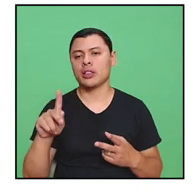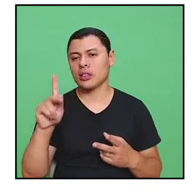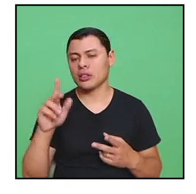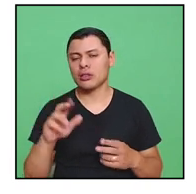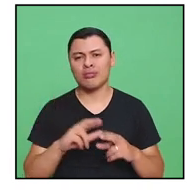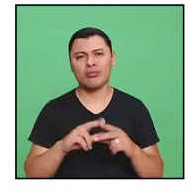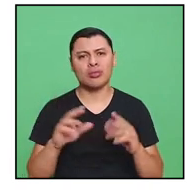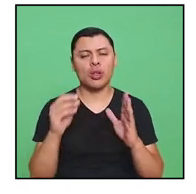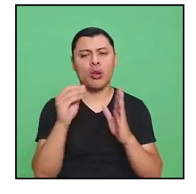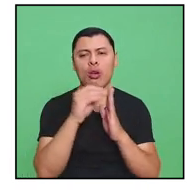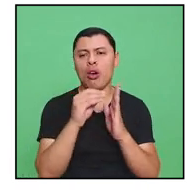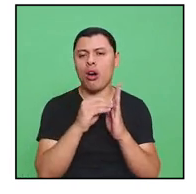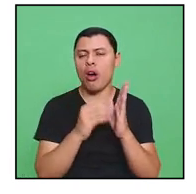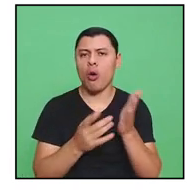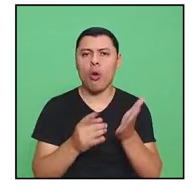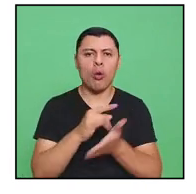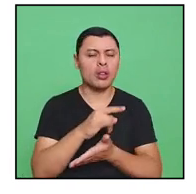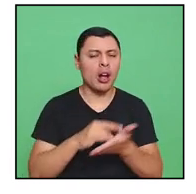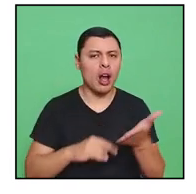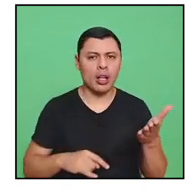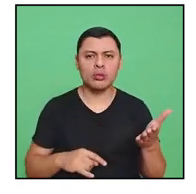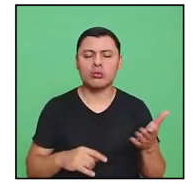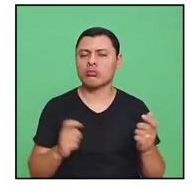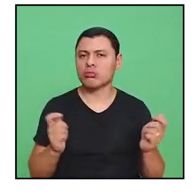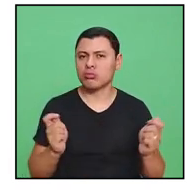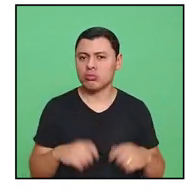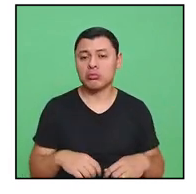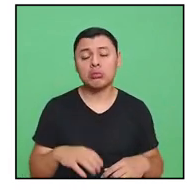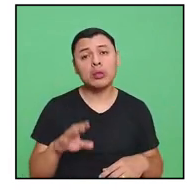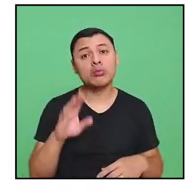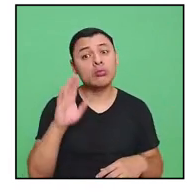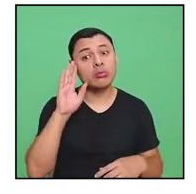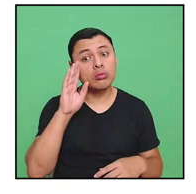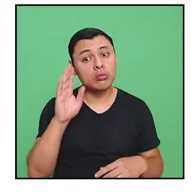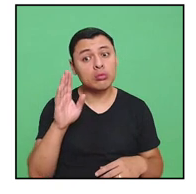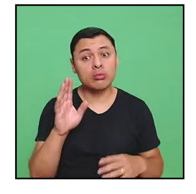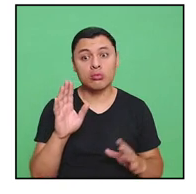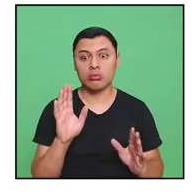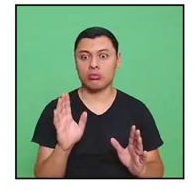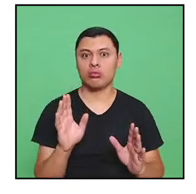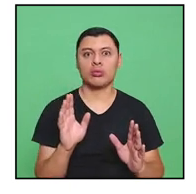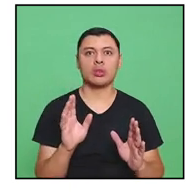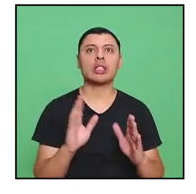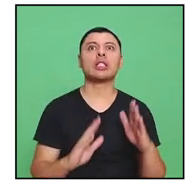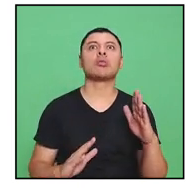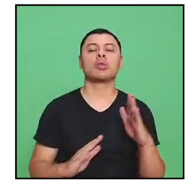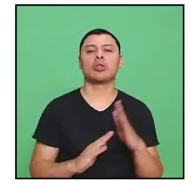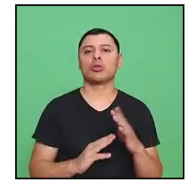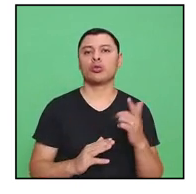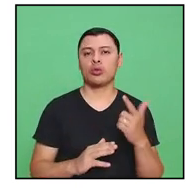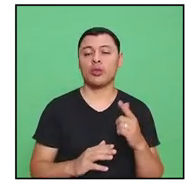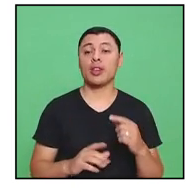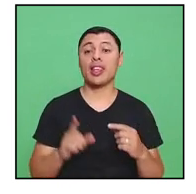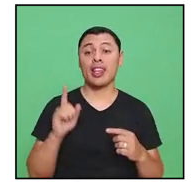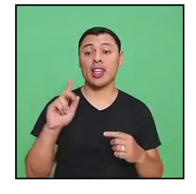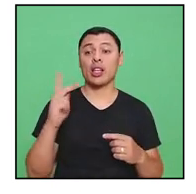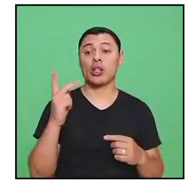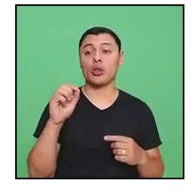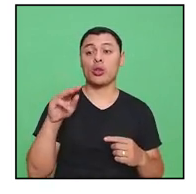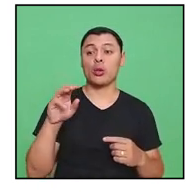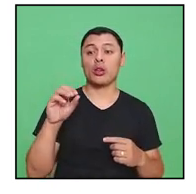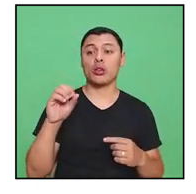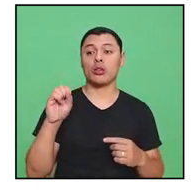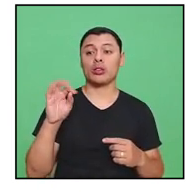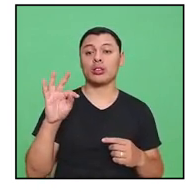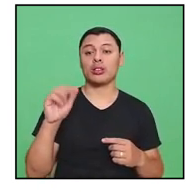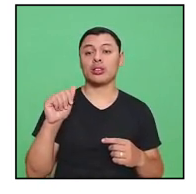como contrato. Mas a princípio eu não defino assim qual é o limite. E lá no Homeostasis ele está como